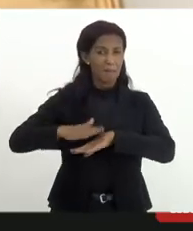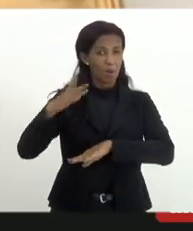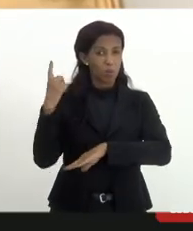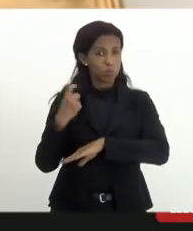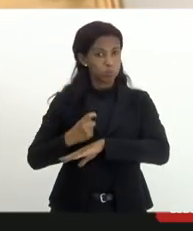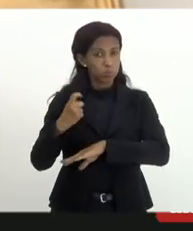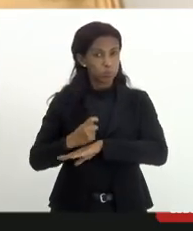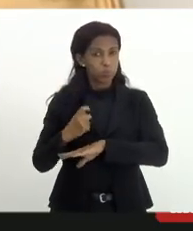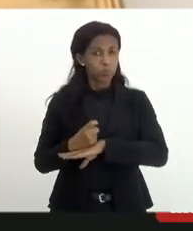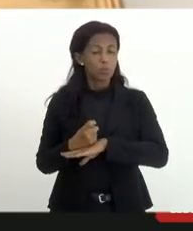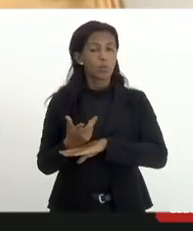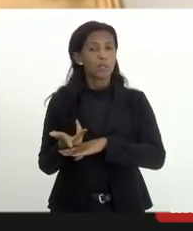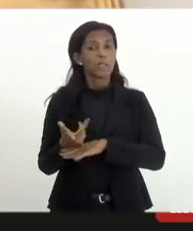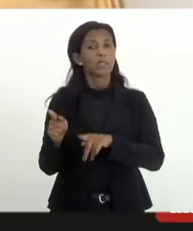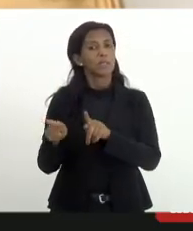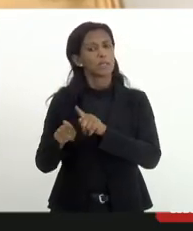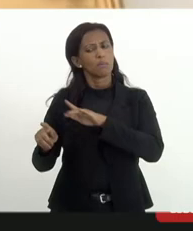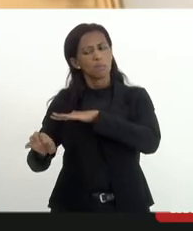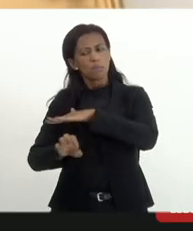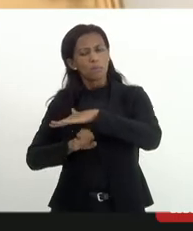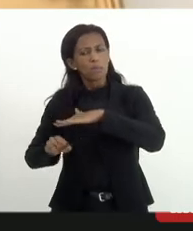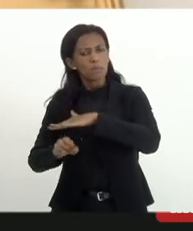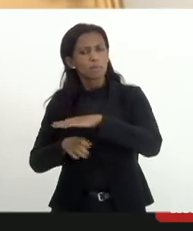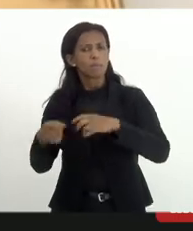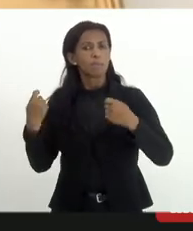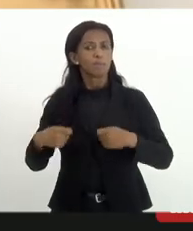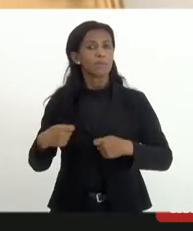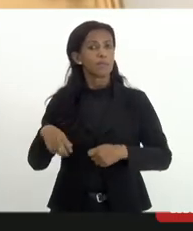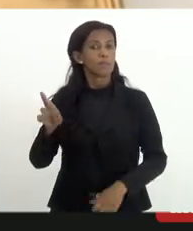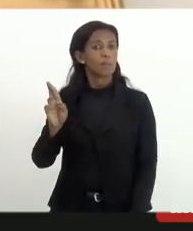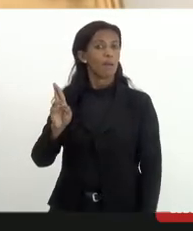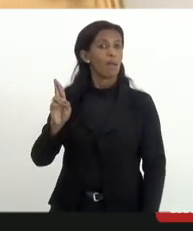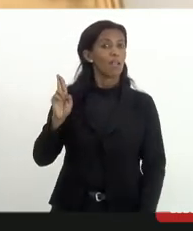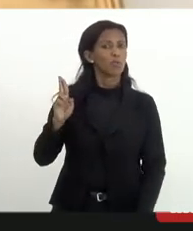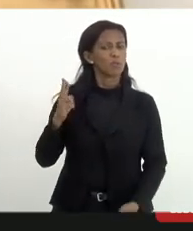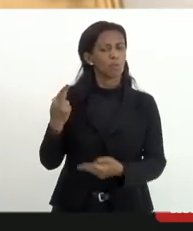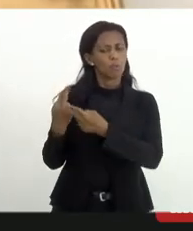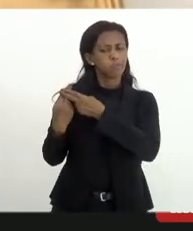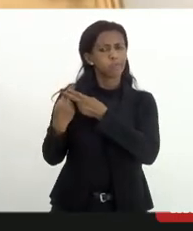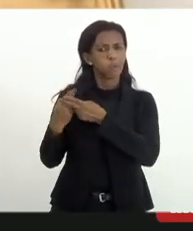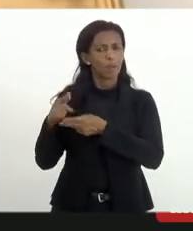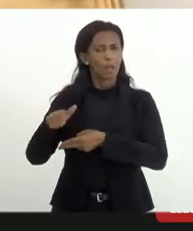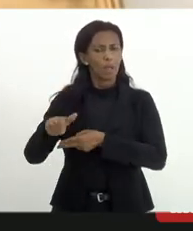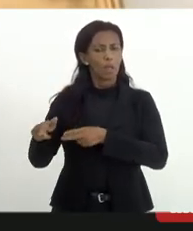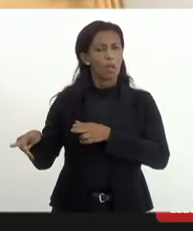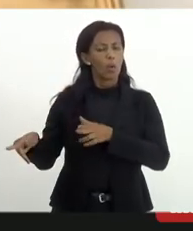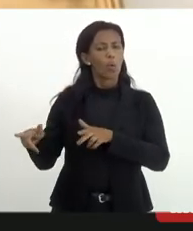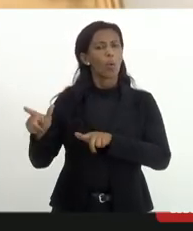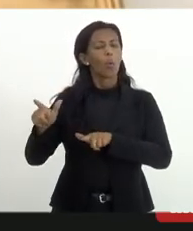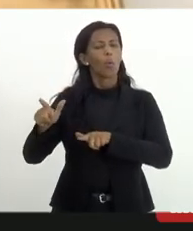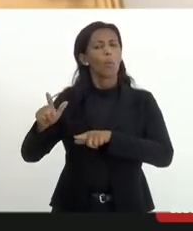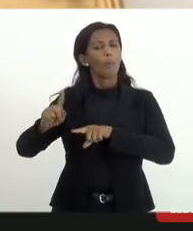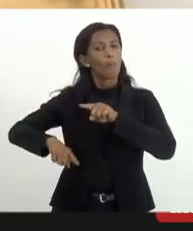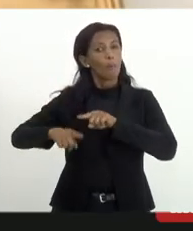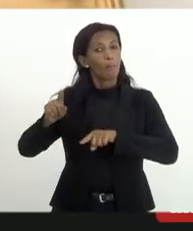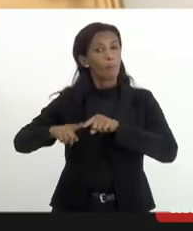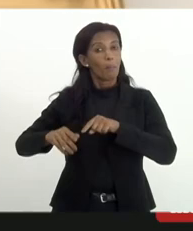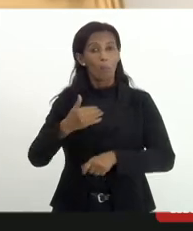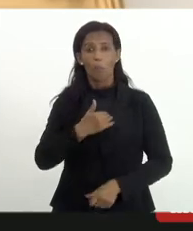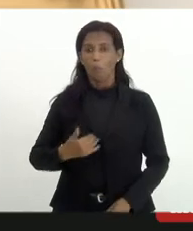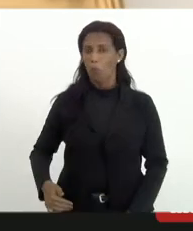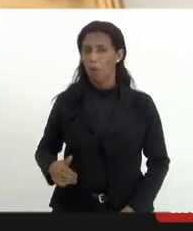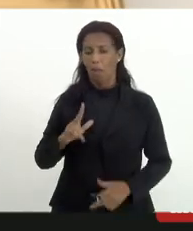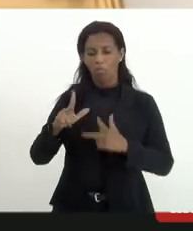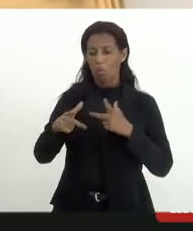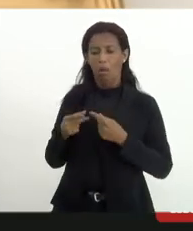e, obviamente, as concessionárias precisarão ter mais responsabilidade no trato público, porque não ganham isso